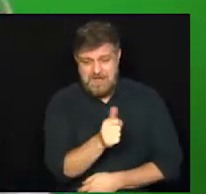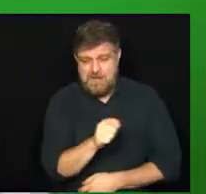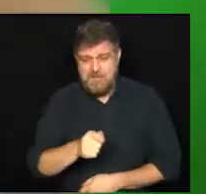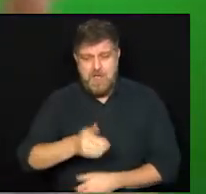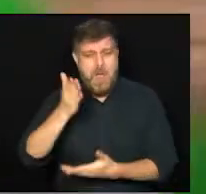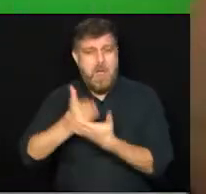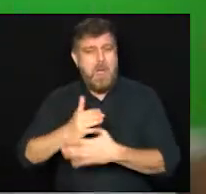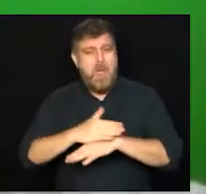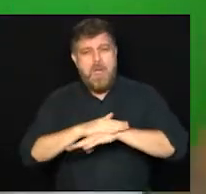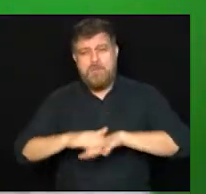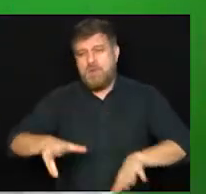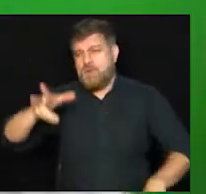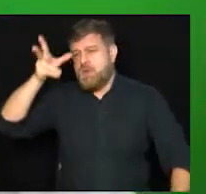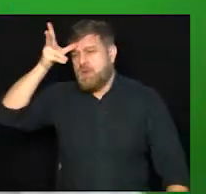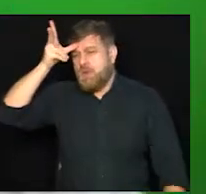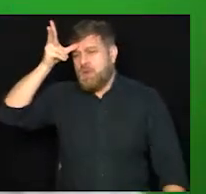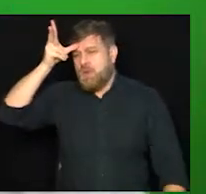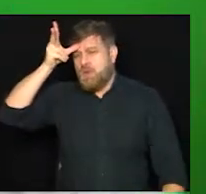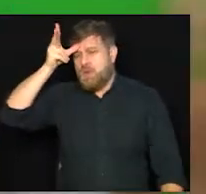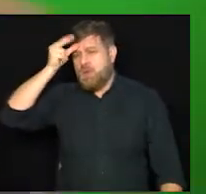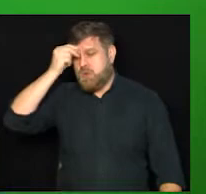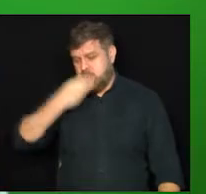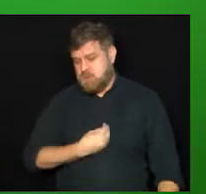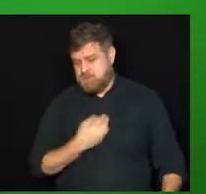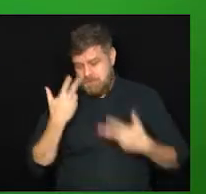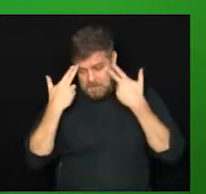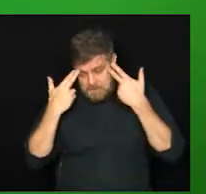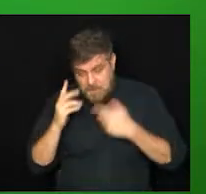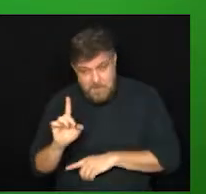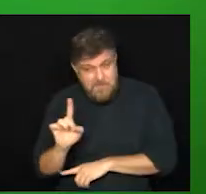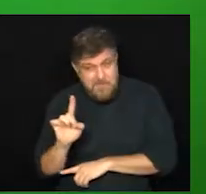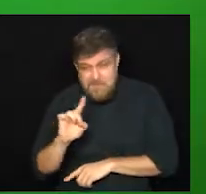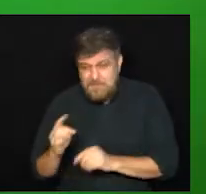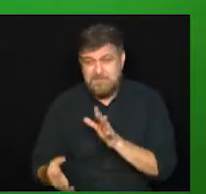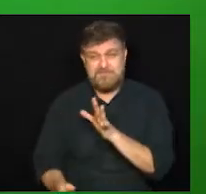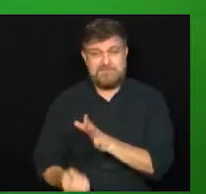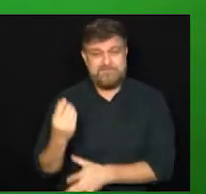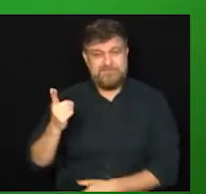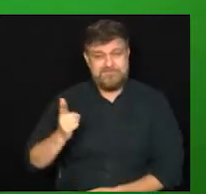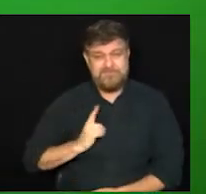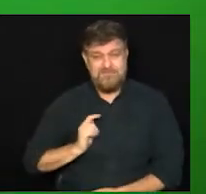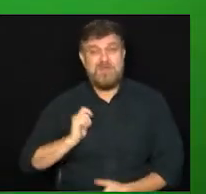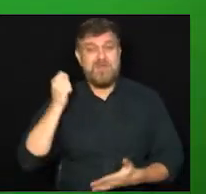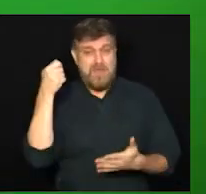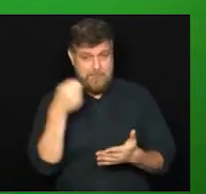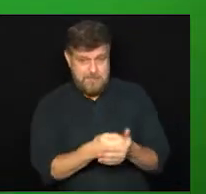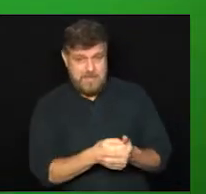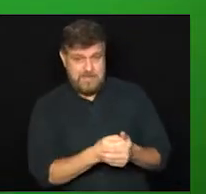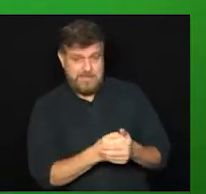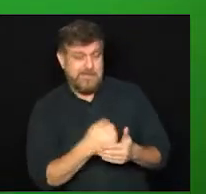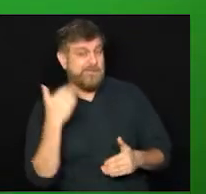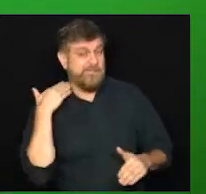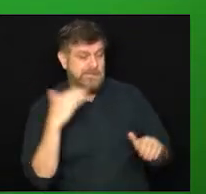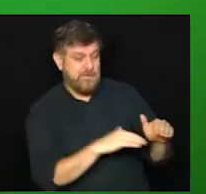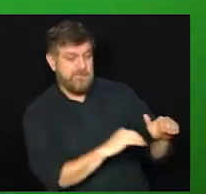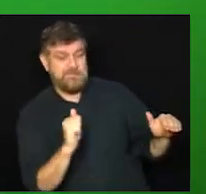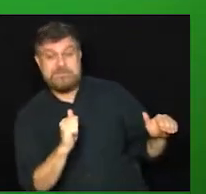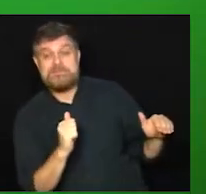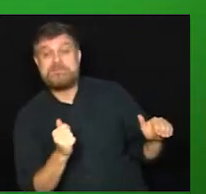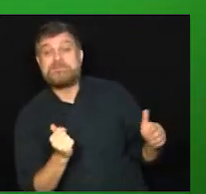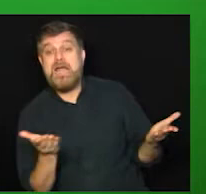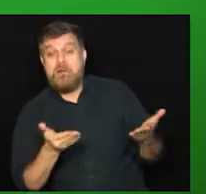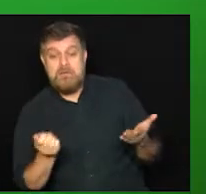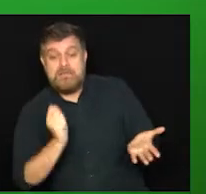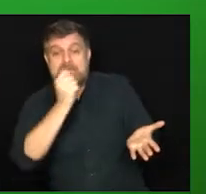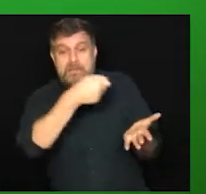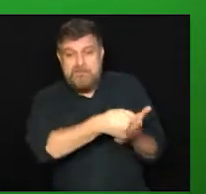nós teríamos uma normalidade e não aconteceu. Chegou a hora de pagar o empréstimo e com esse faturamento